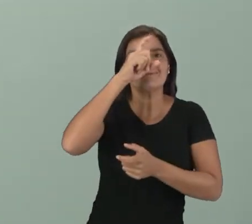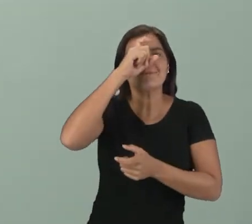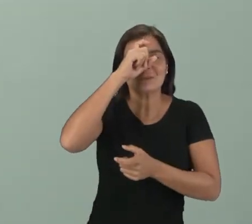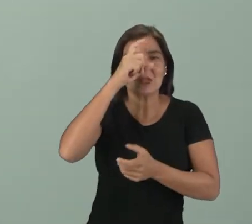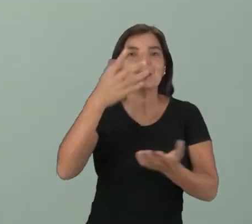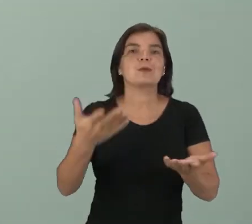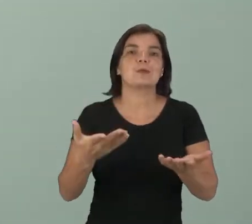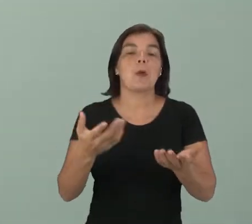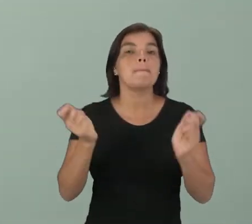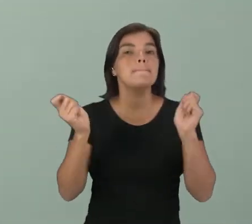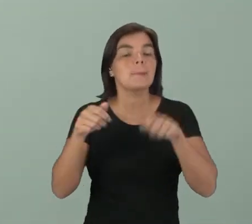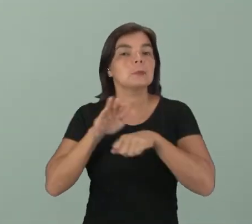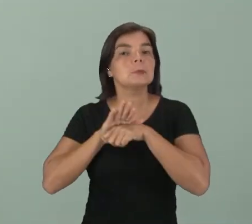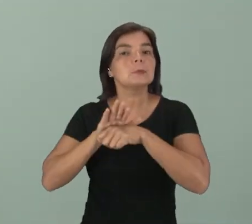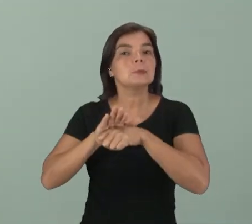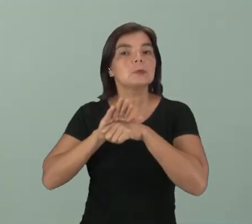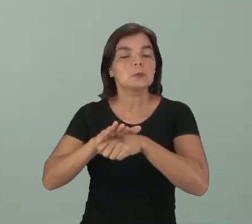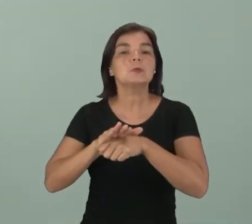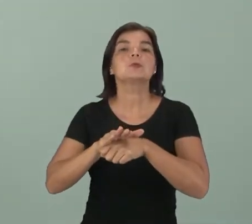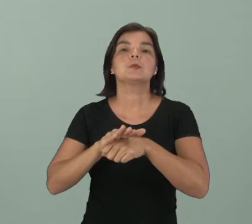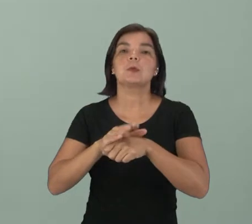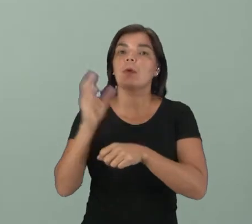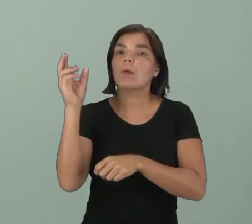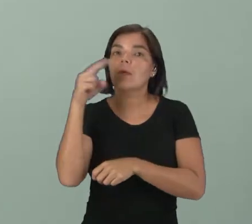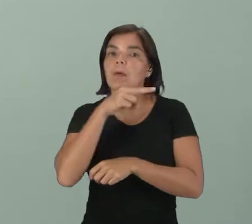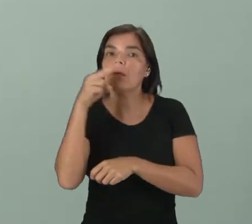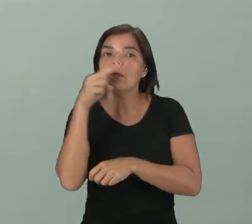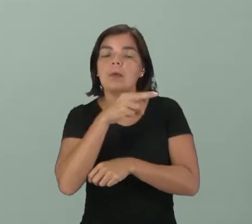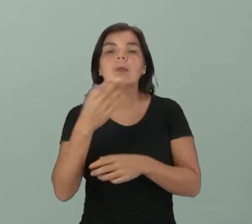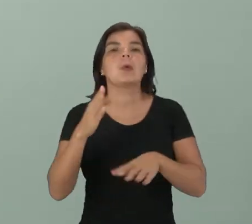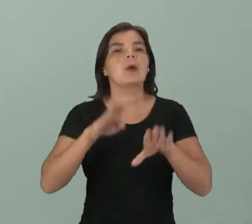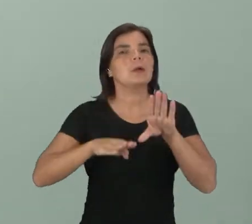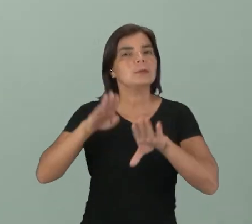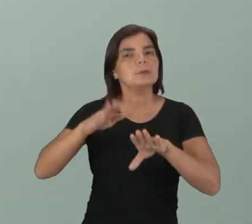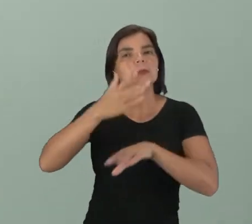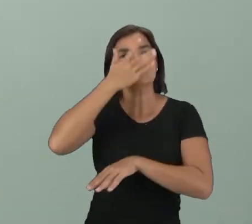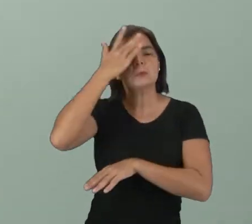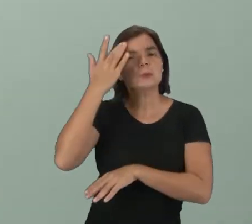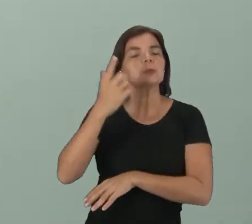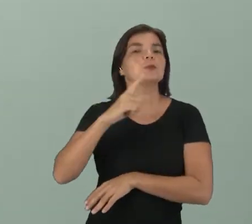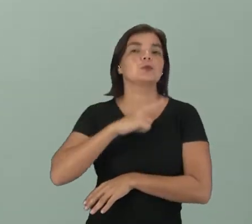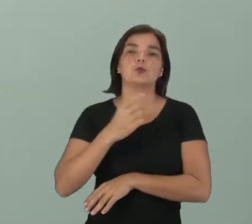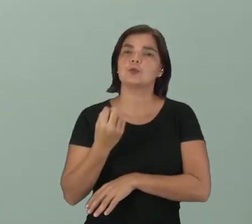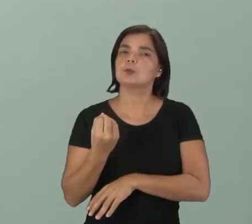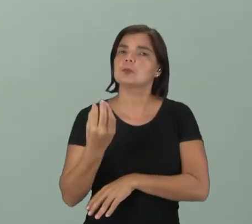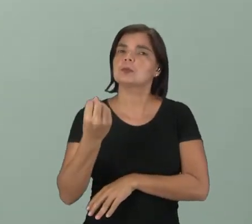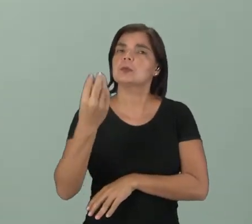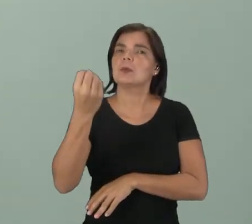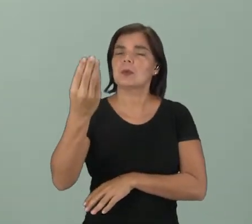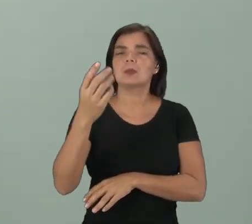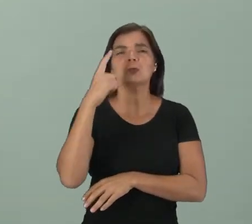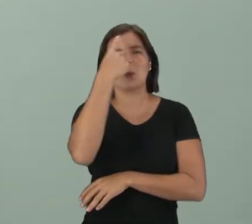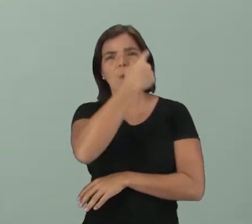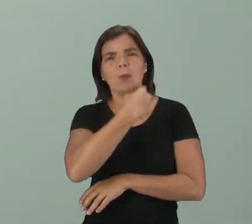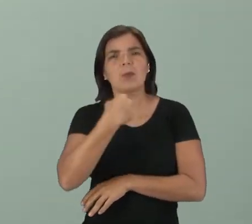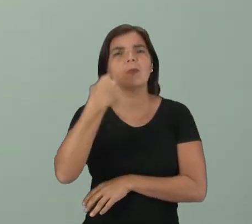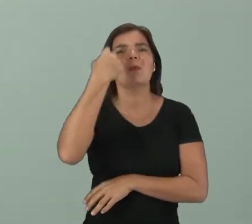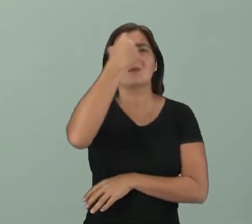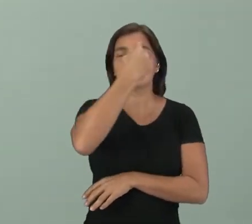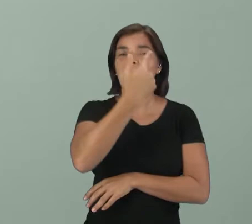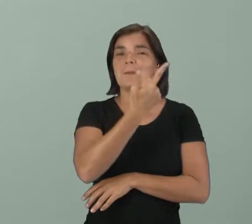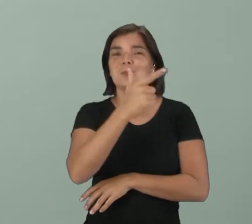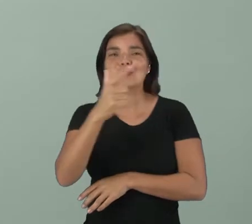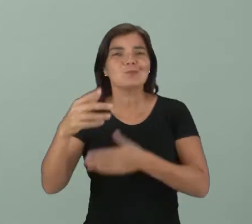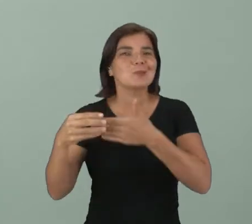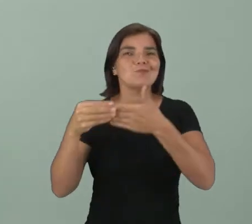que pudessem atender é ocorrências que muita das vezes as pessoas tinham que viajar por horas em